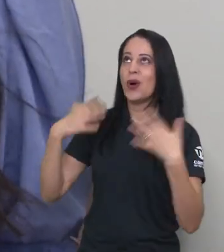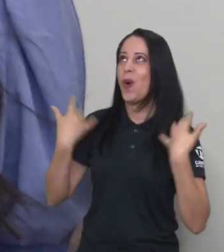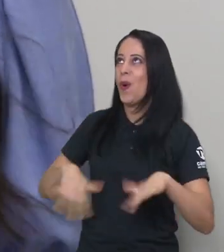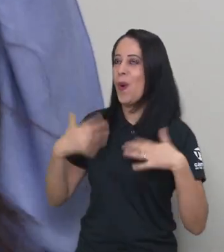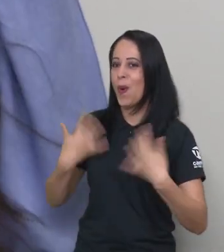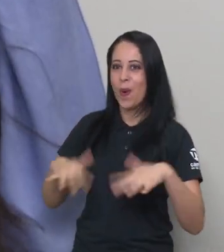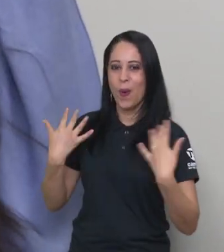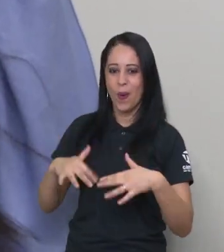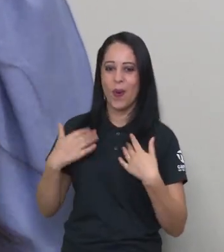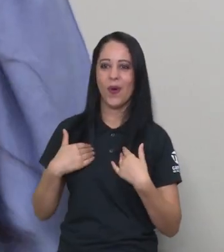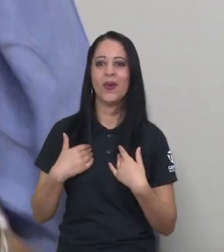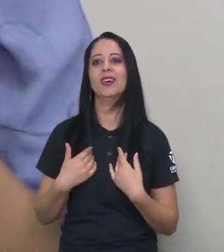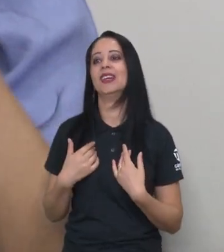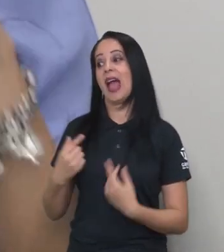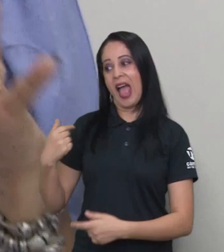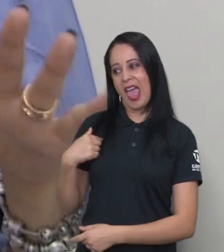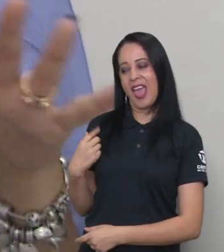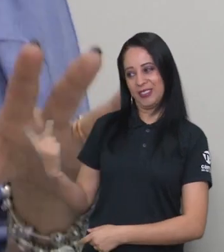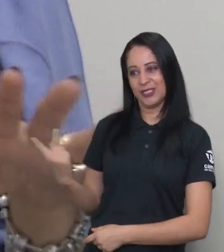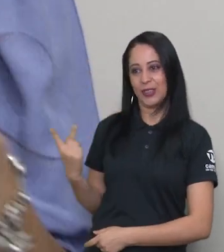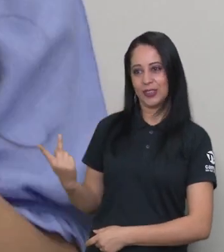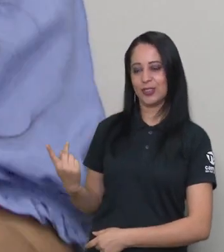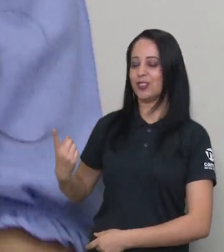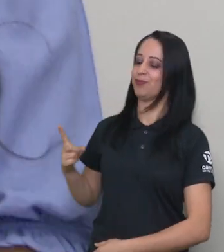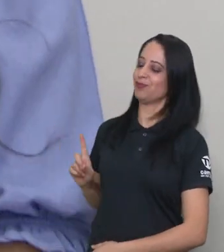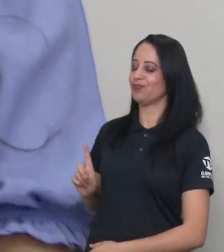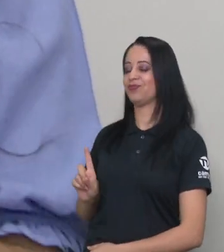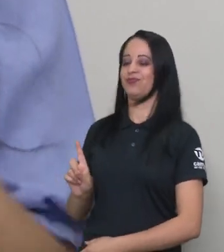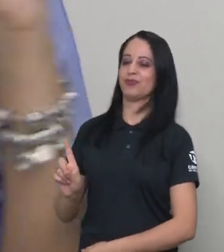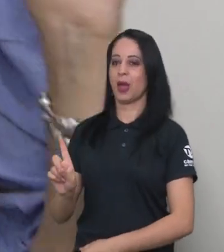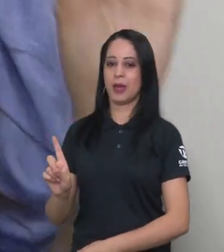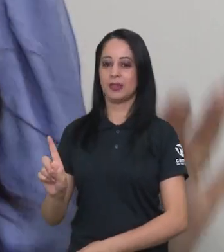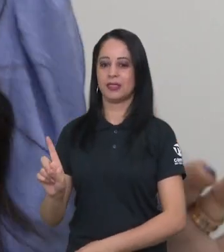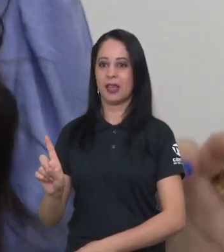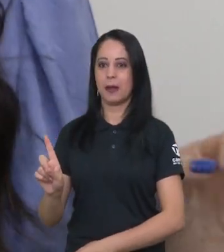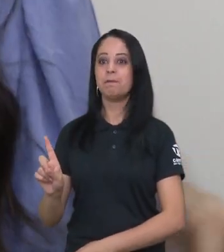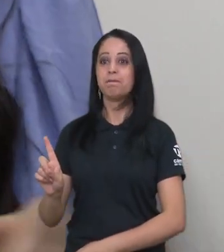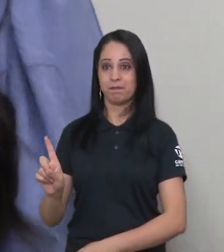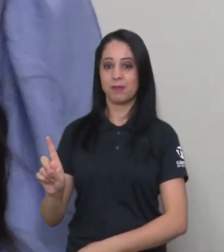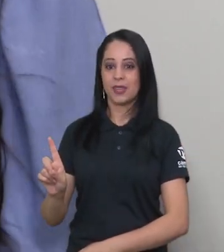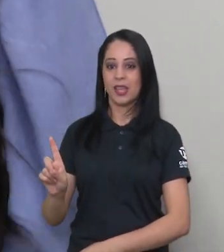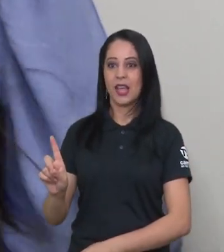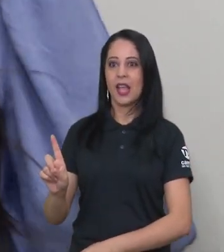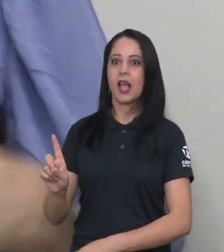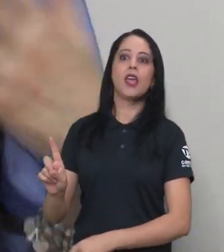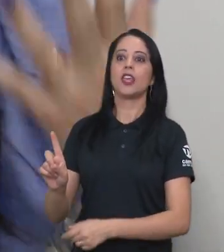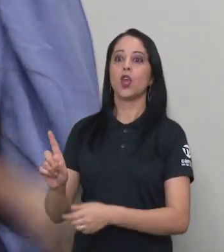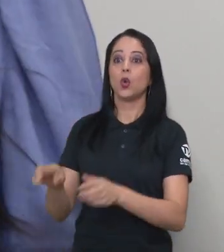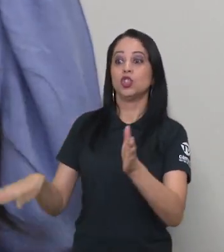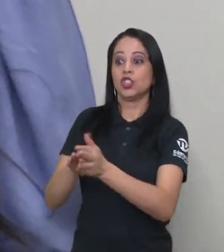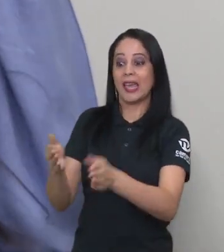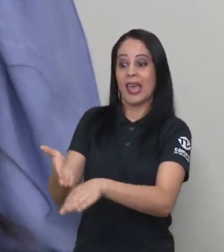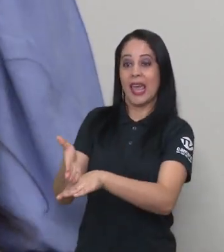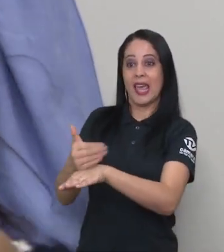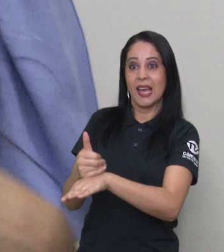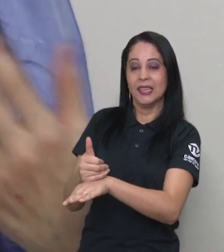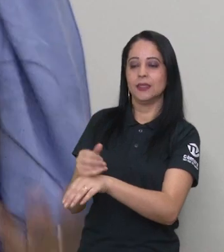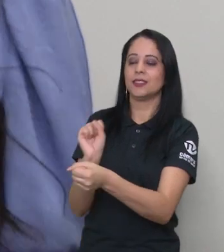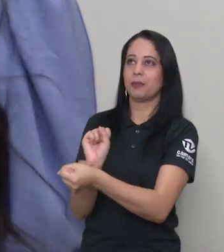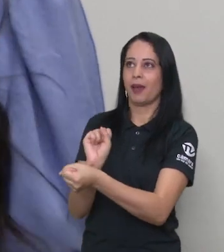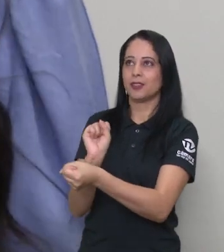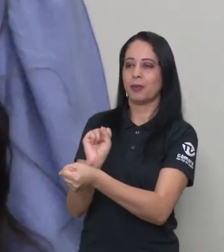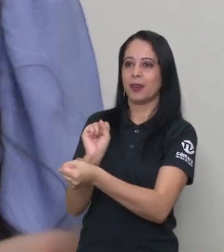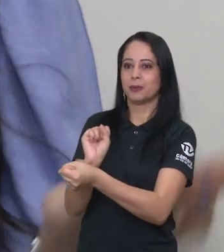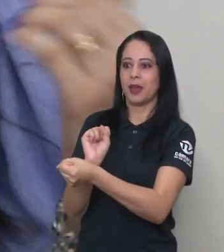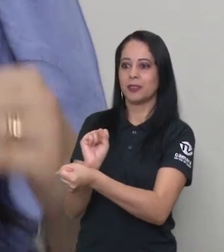primeiros a chegar no laboratório. O laboratório abria às 6 da manhã, nós chegamos 15 para 6, ficamos esperando abrir,